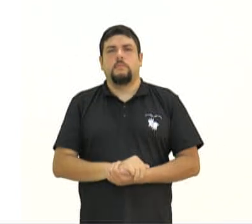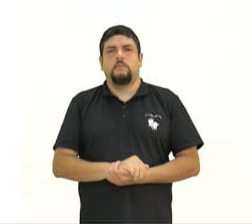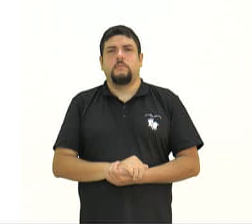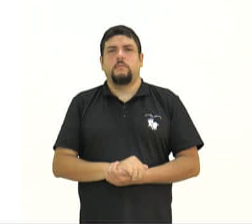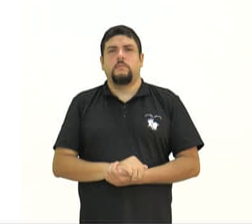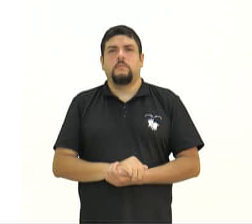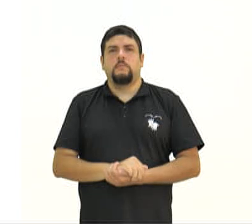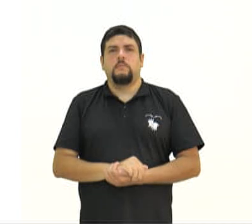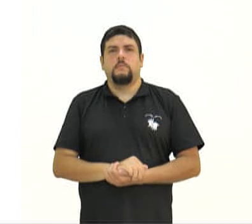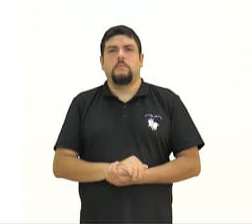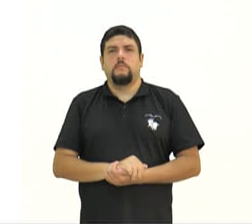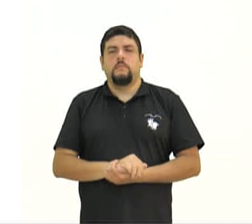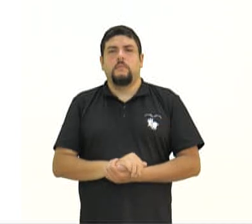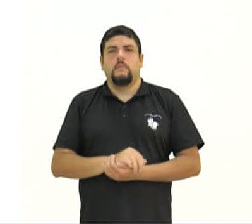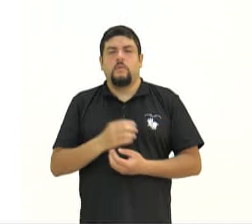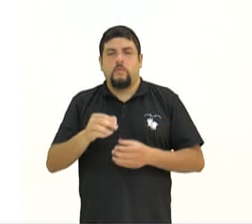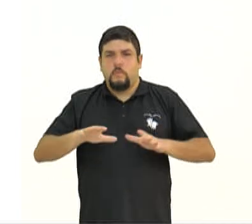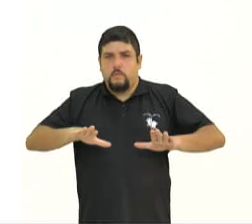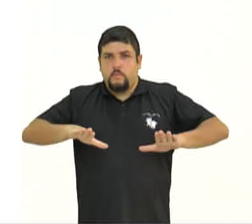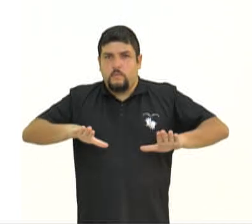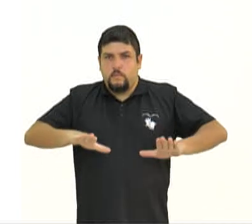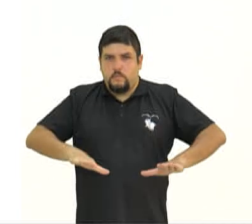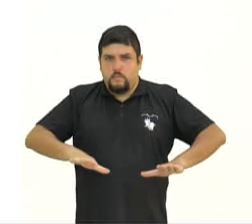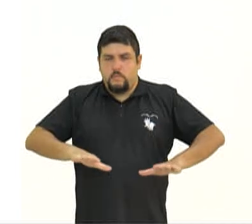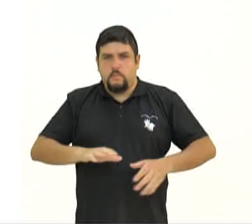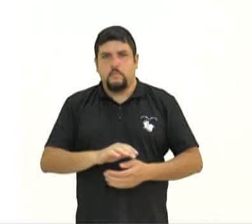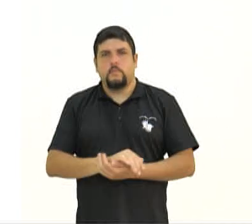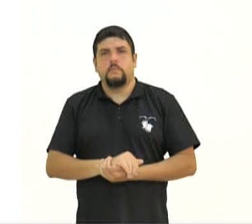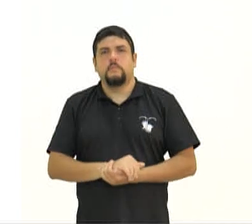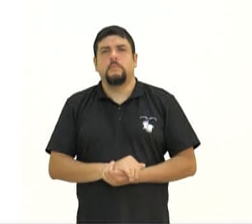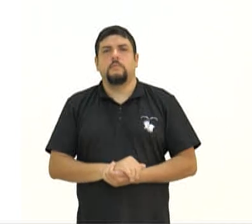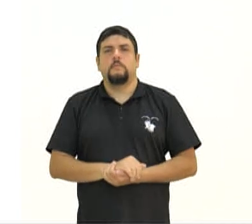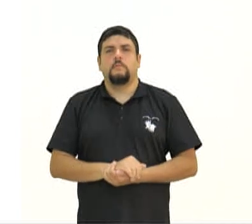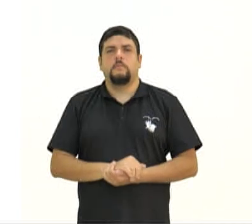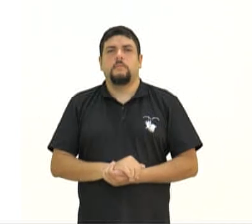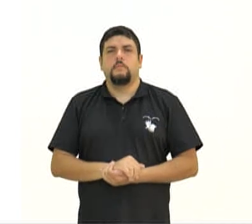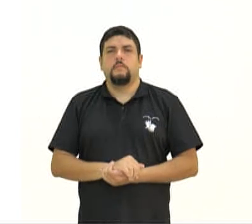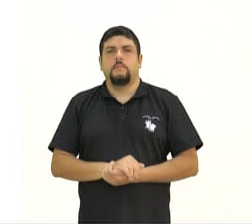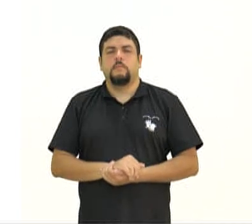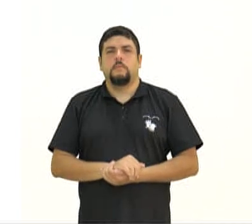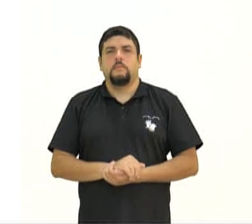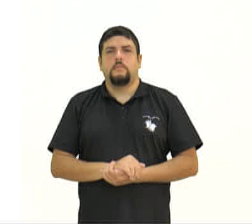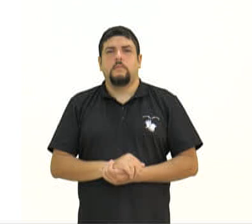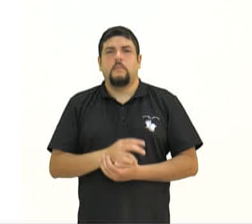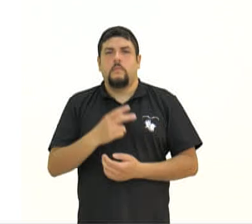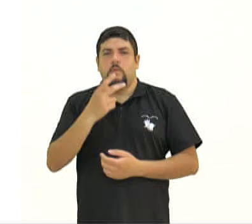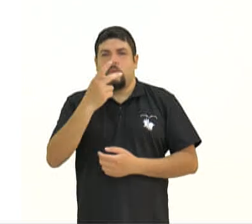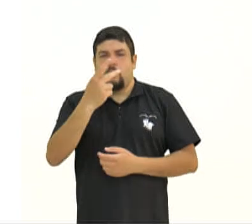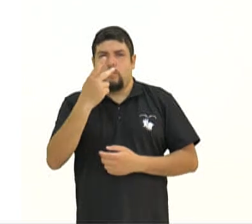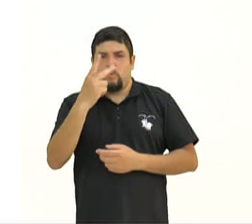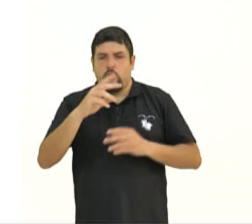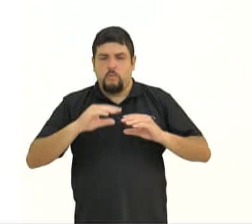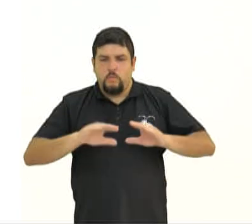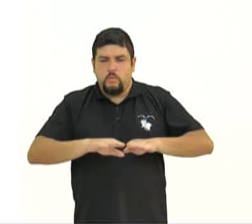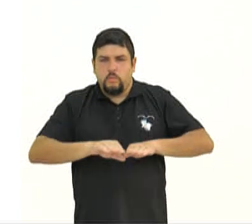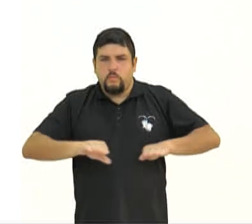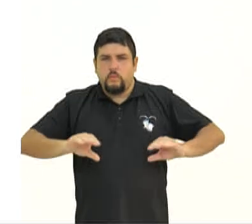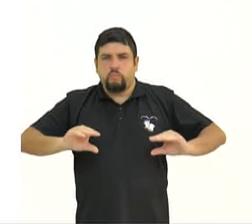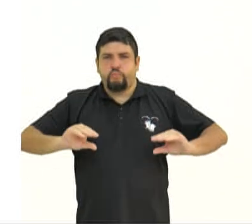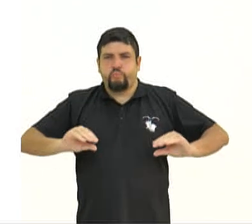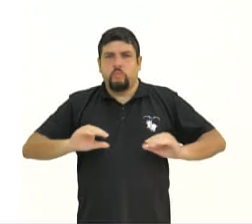sem tirar as mãos de tu esteria, da tua esteira, do seu colchonete. Agacha